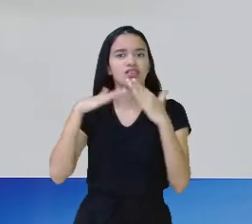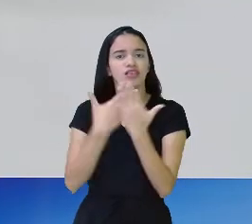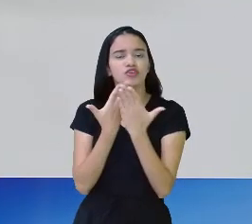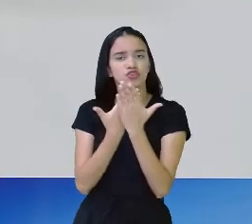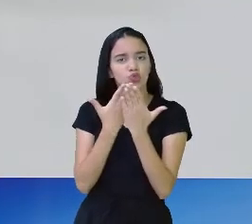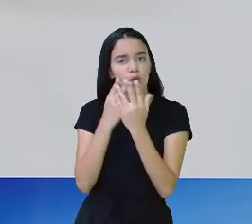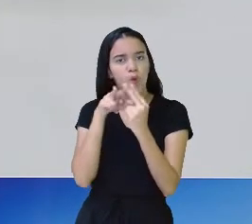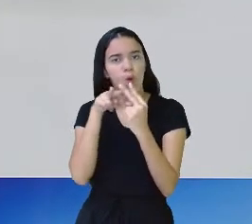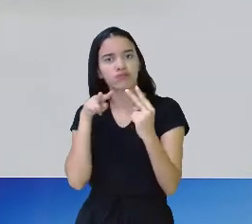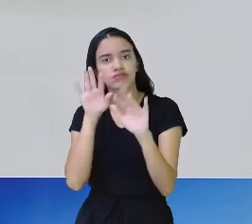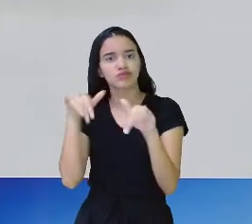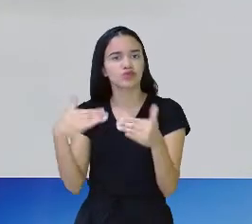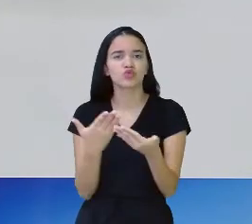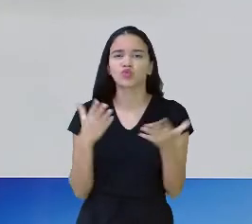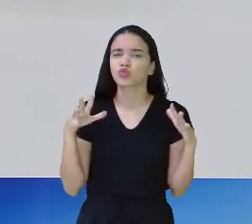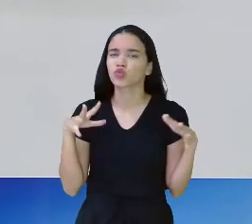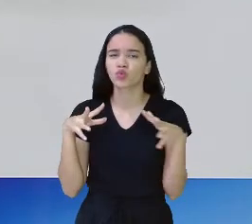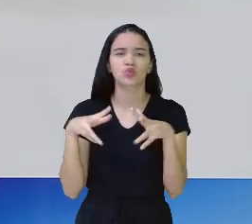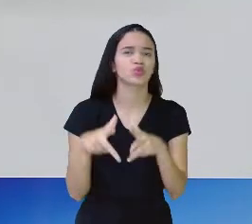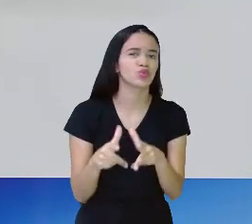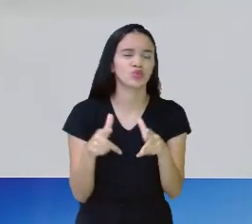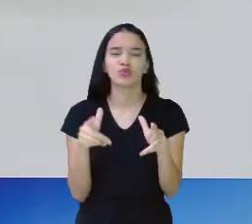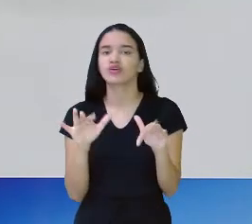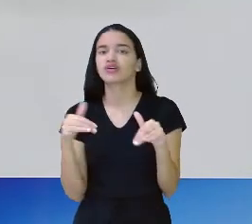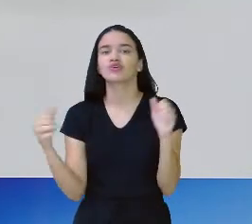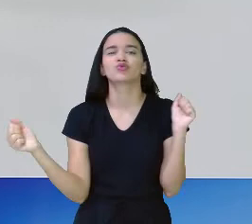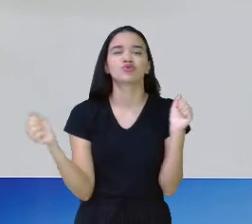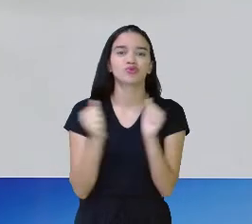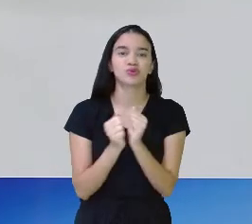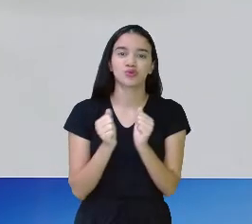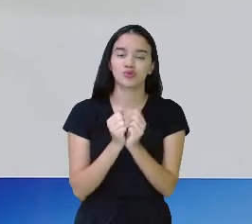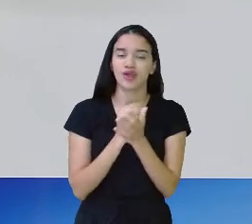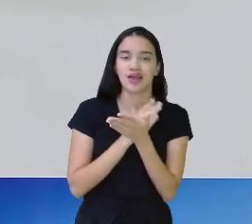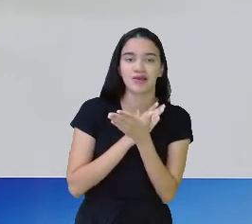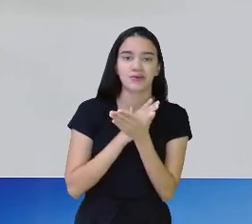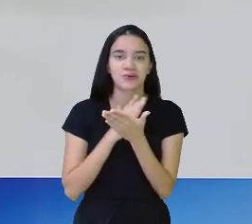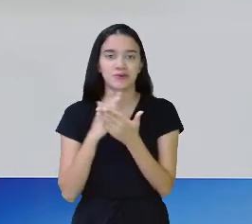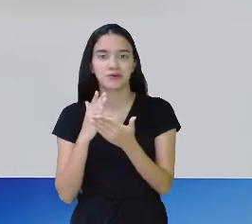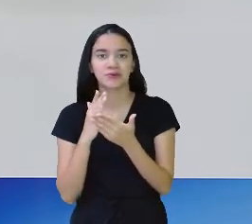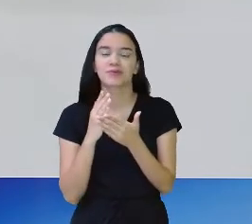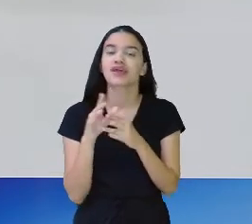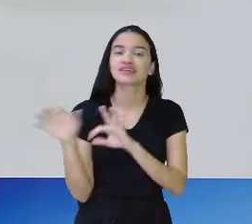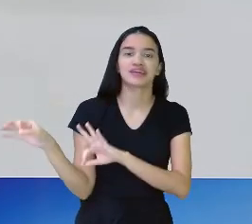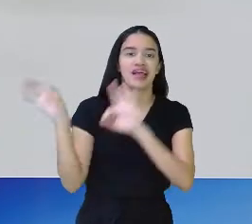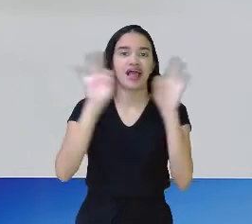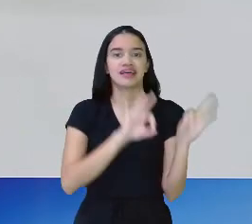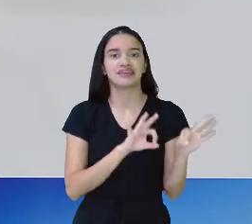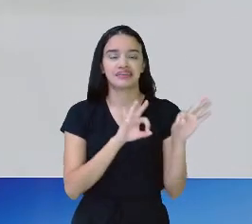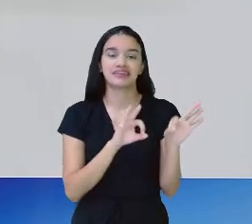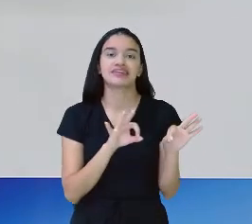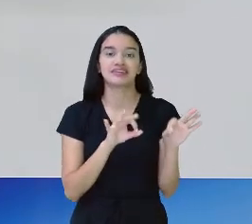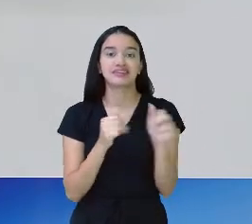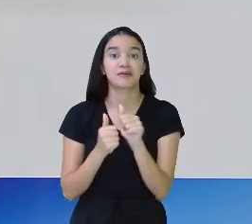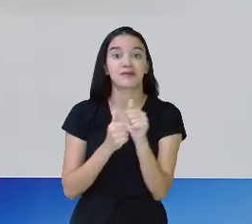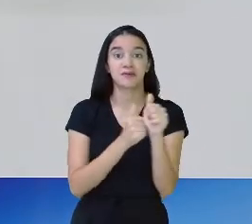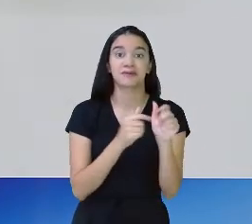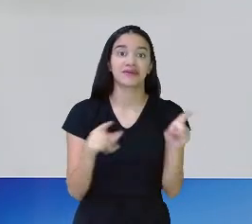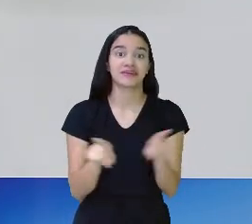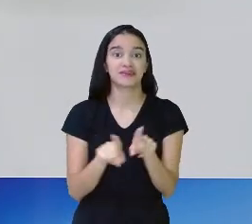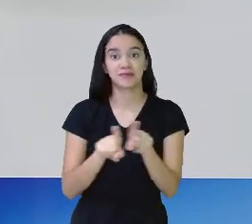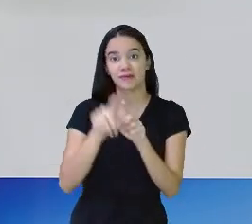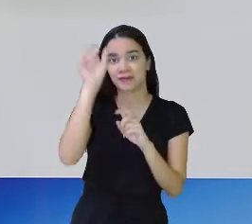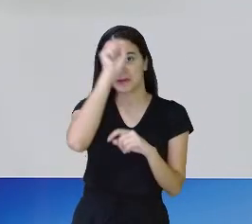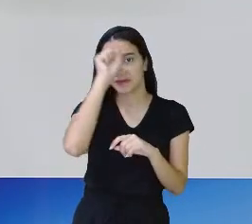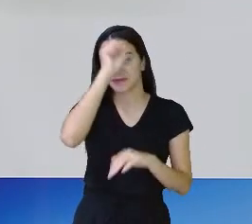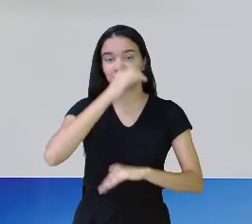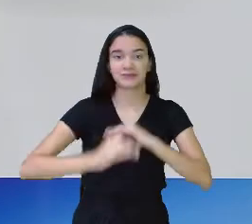digital, tá certo? Então todo mundo junta e se junta e começa a assistir, a acompanhar para aprender